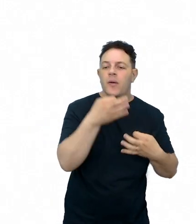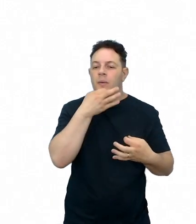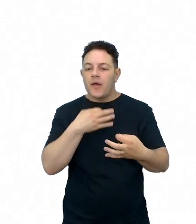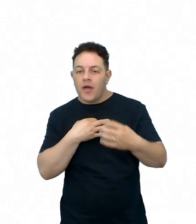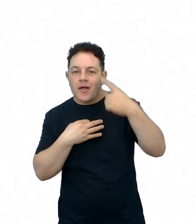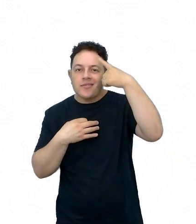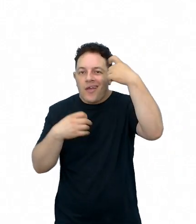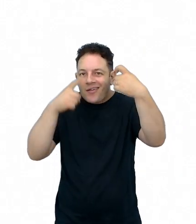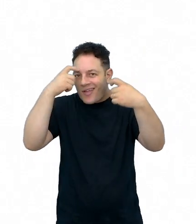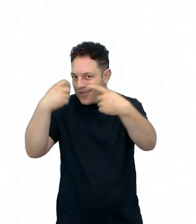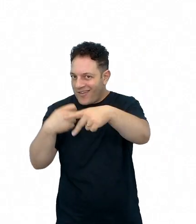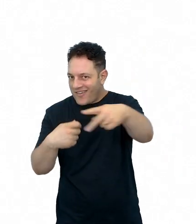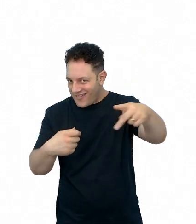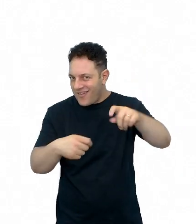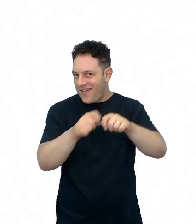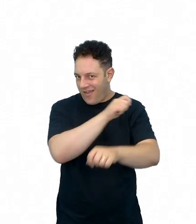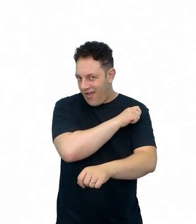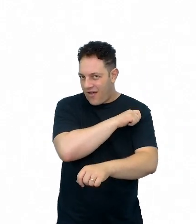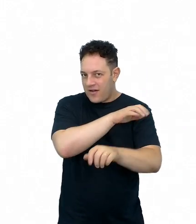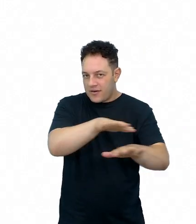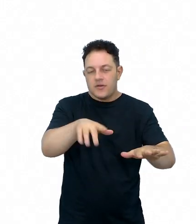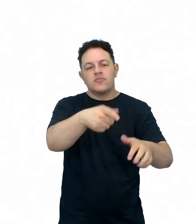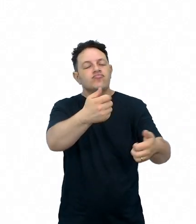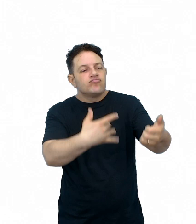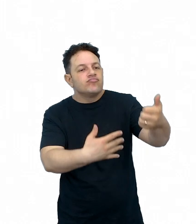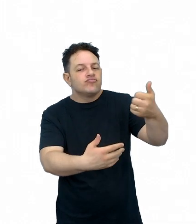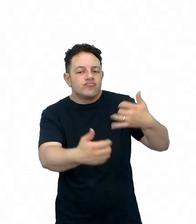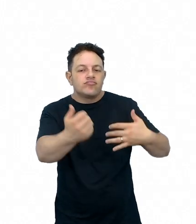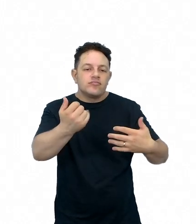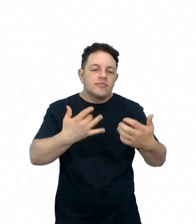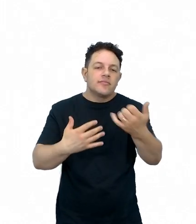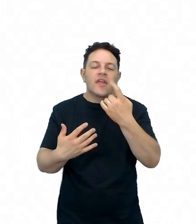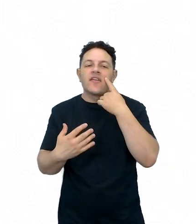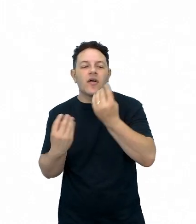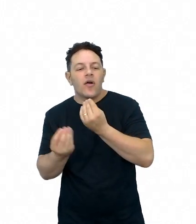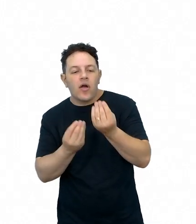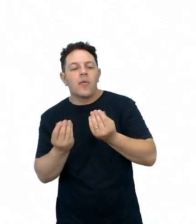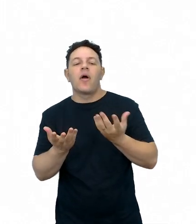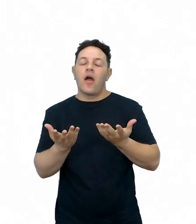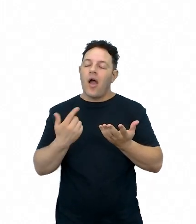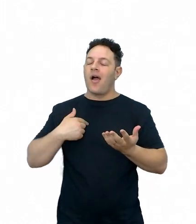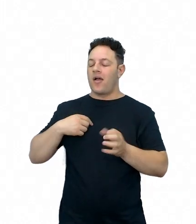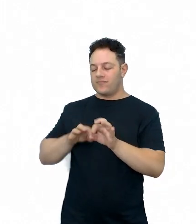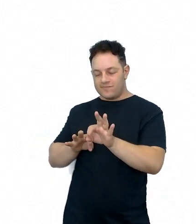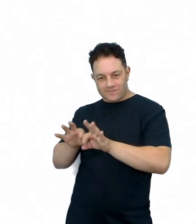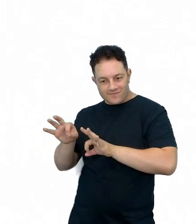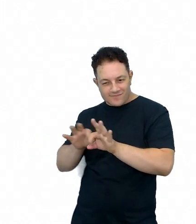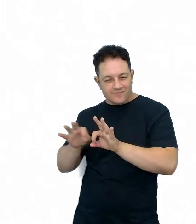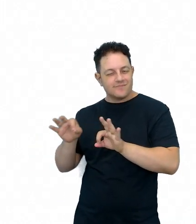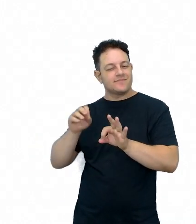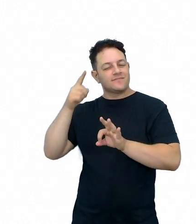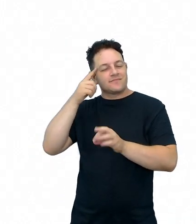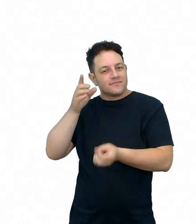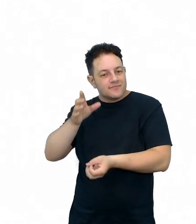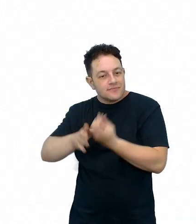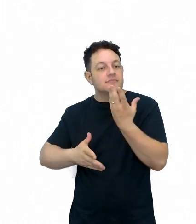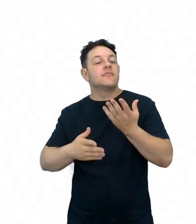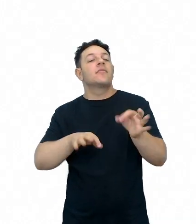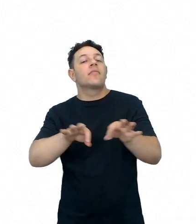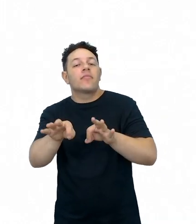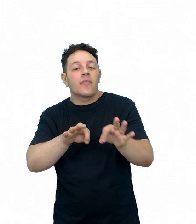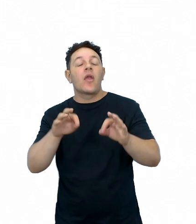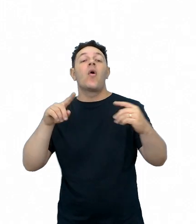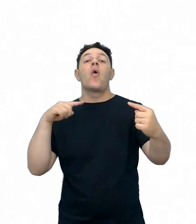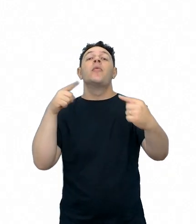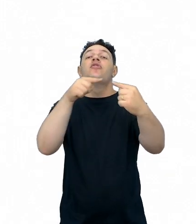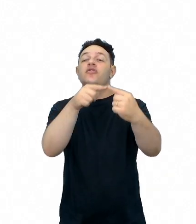nesse planejamento, eles vão dando algumas ideias, né, então aí eu faço todo um trabalho, eu elaboro com os estudantes as